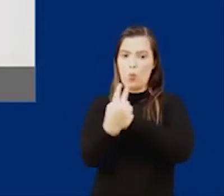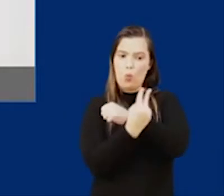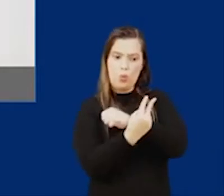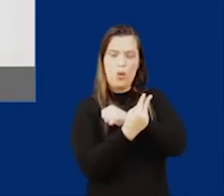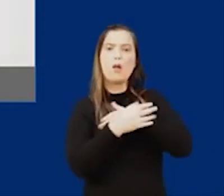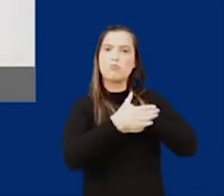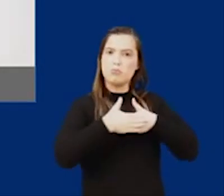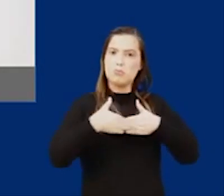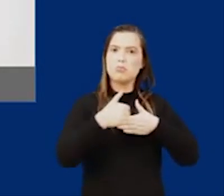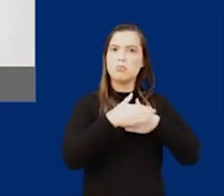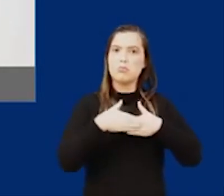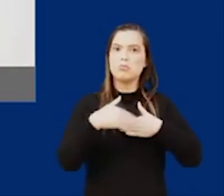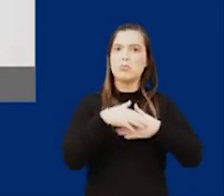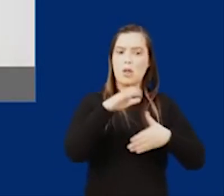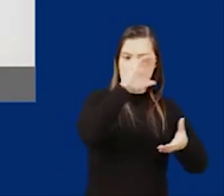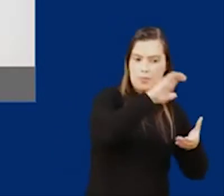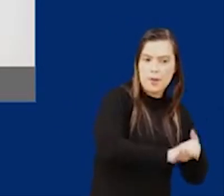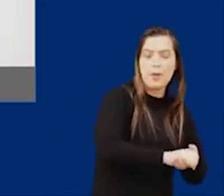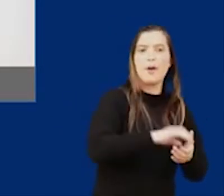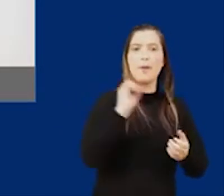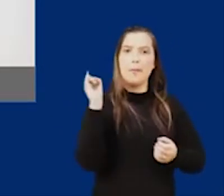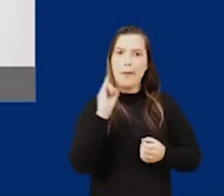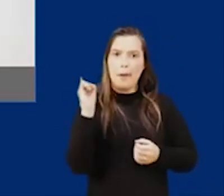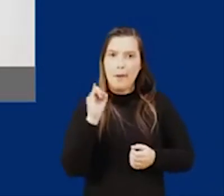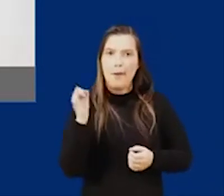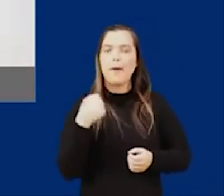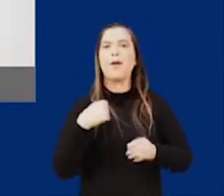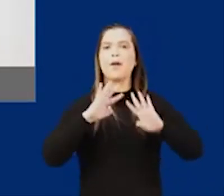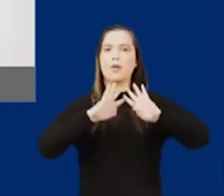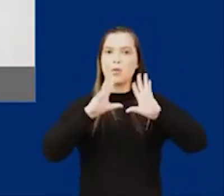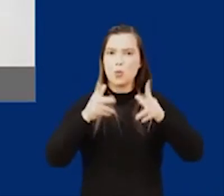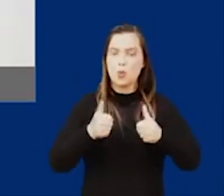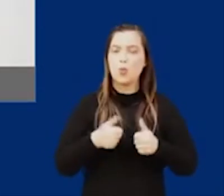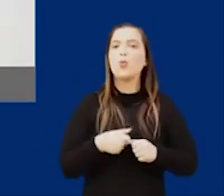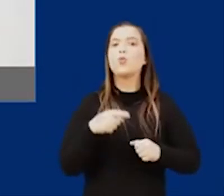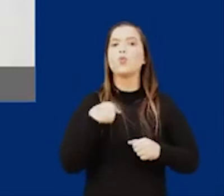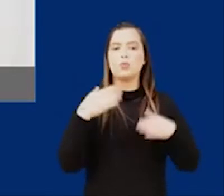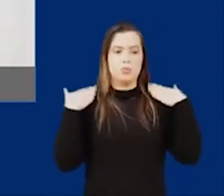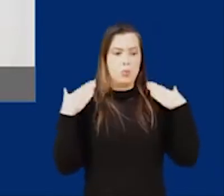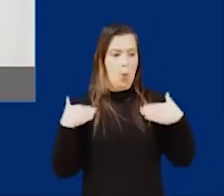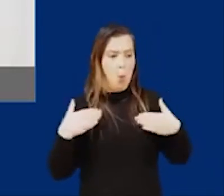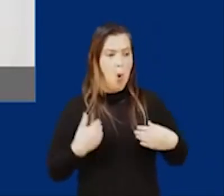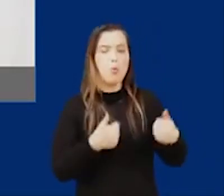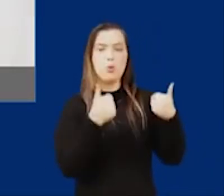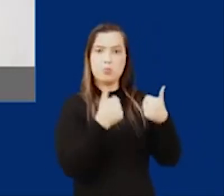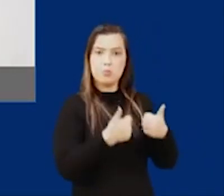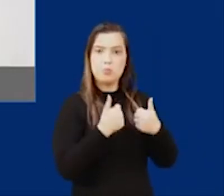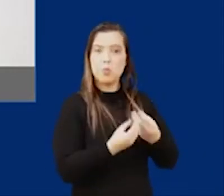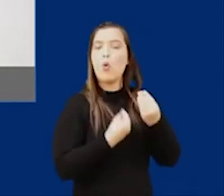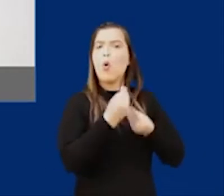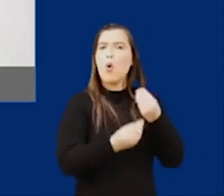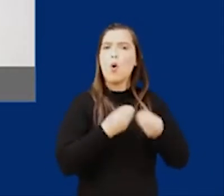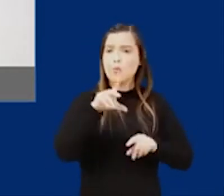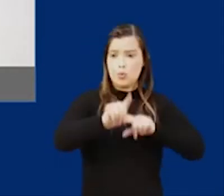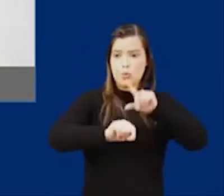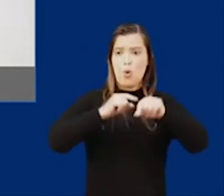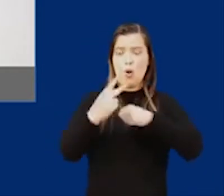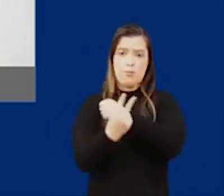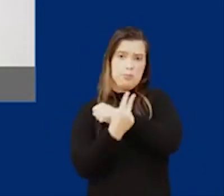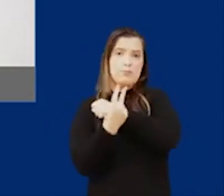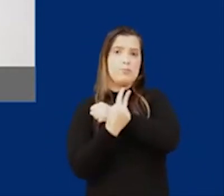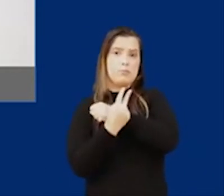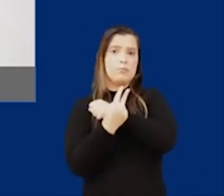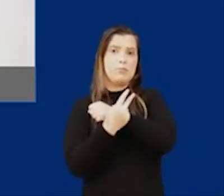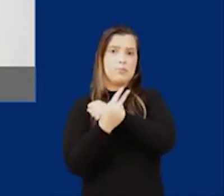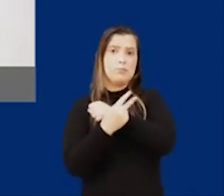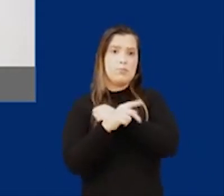e suas esposas, irmãs, em pensar nessa fisiologia positiva, que também está dentro das escolhas de autocuidado, né? Entre